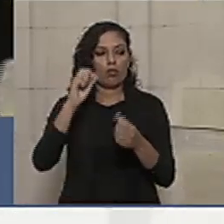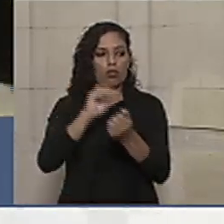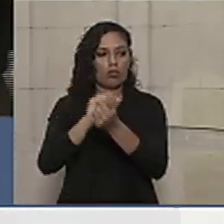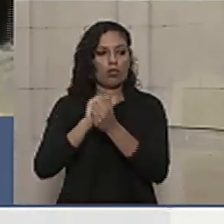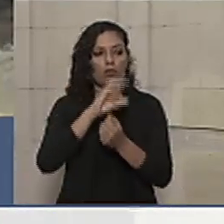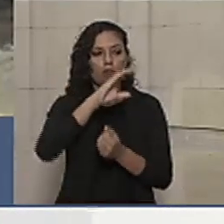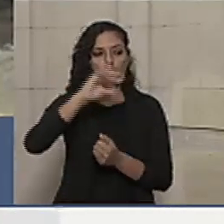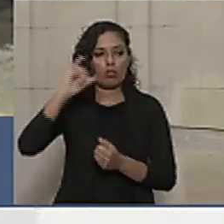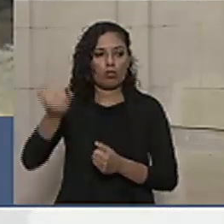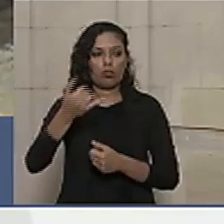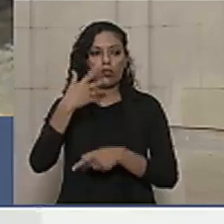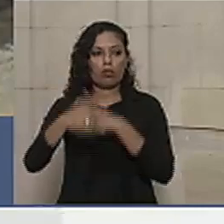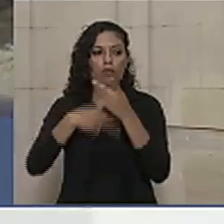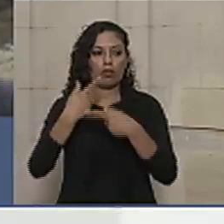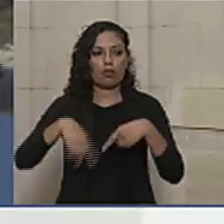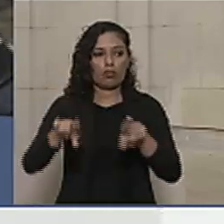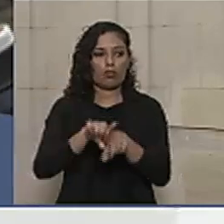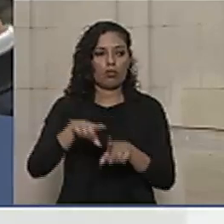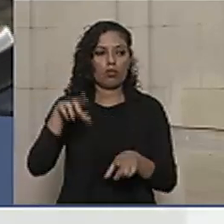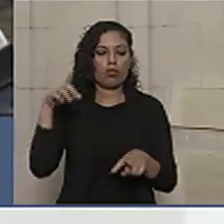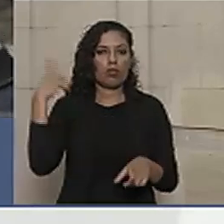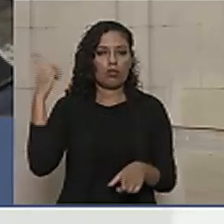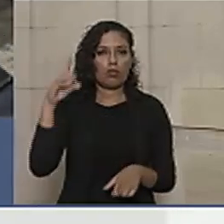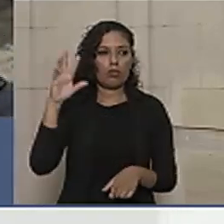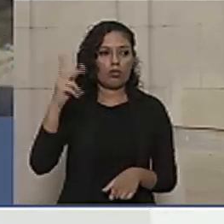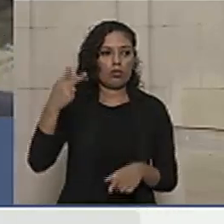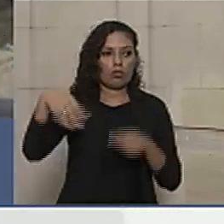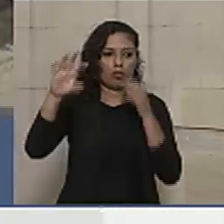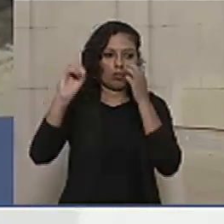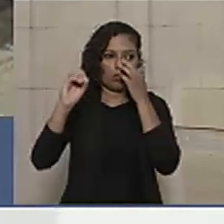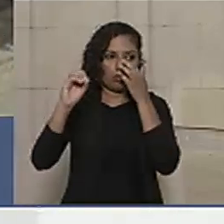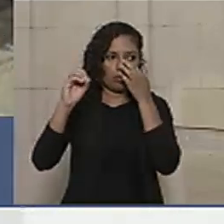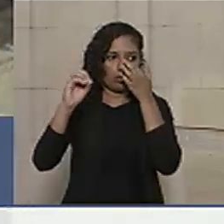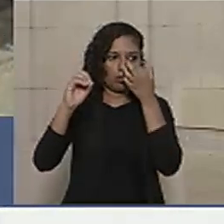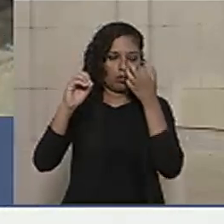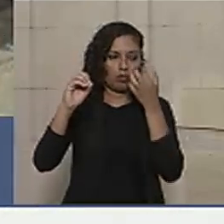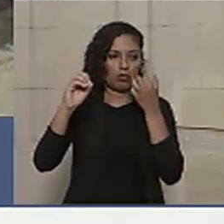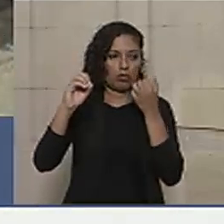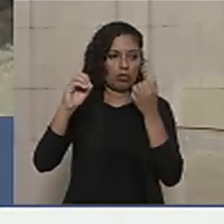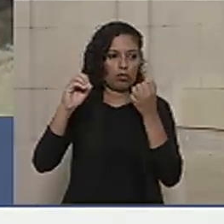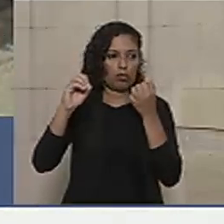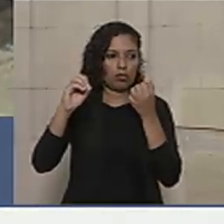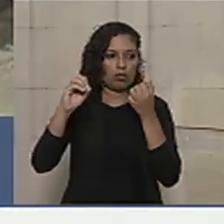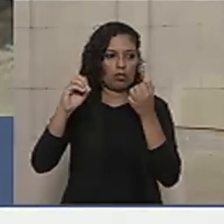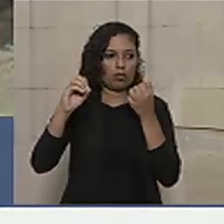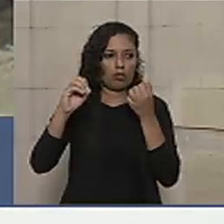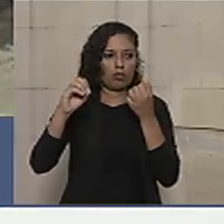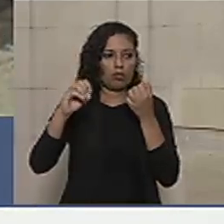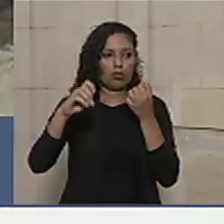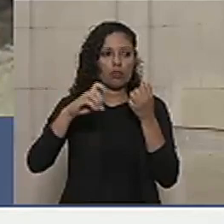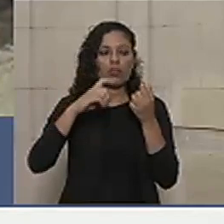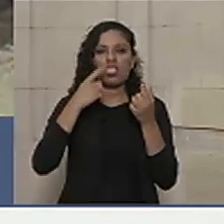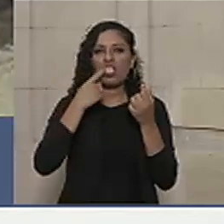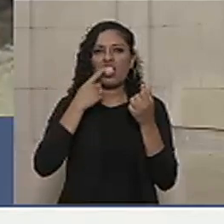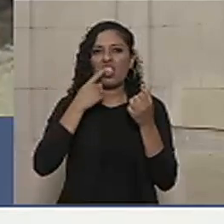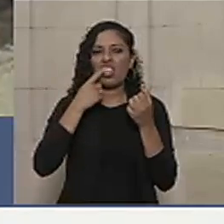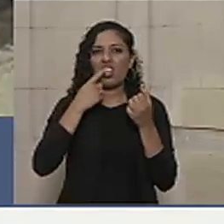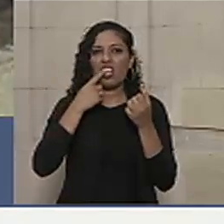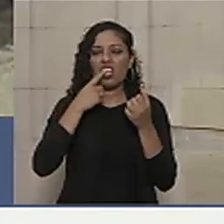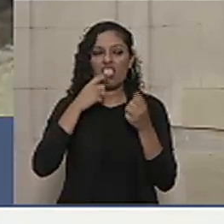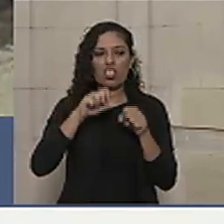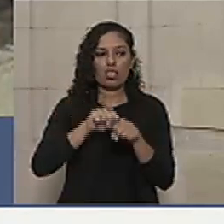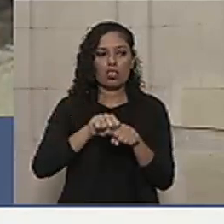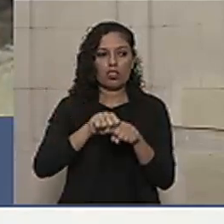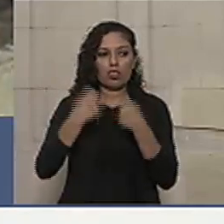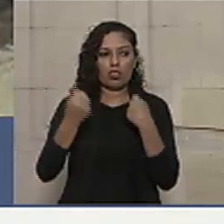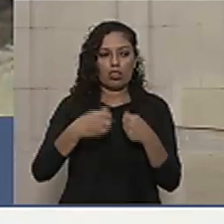Aproveito o ensejo para o deputado Chico Machado sofreu um acidente quebrou o dente, etc. Aí falei com ele